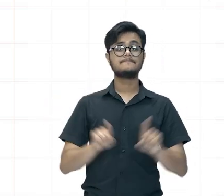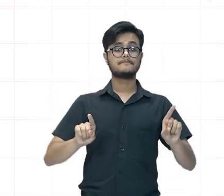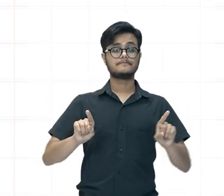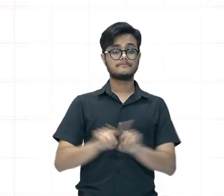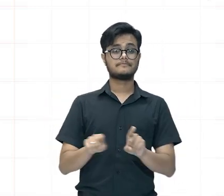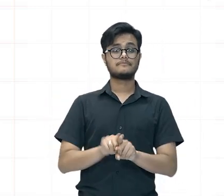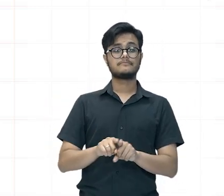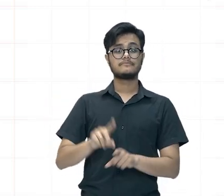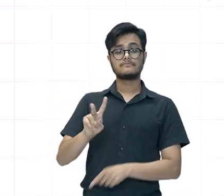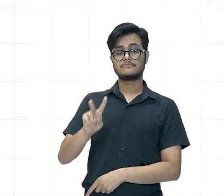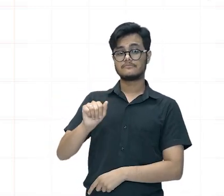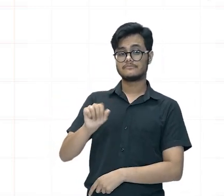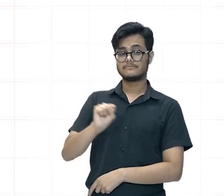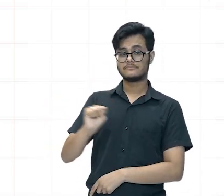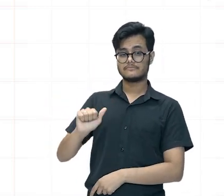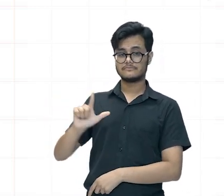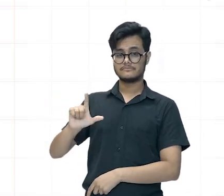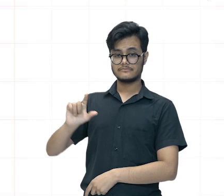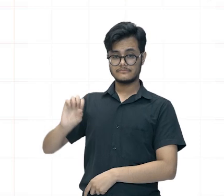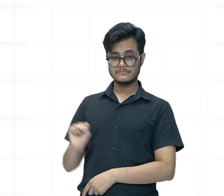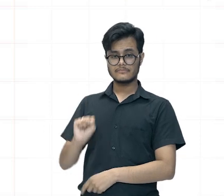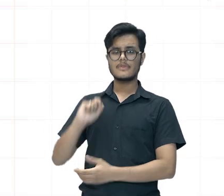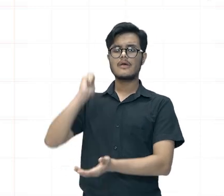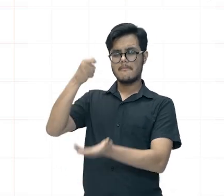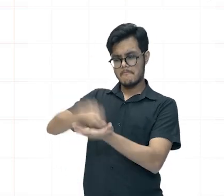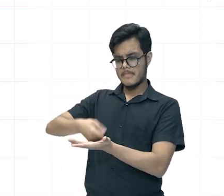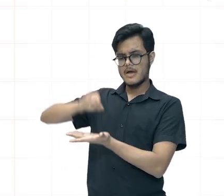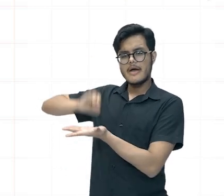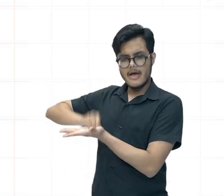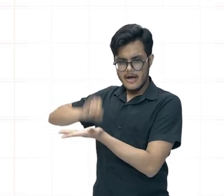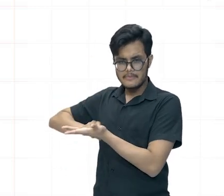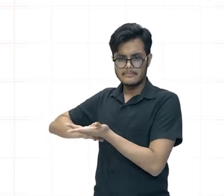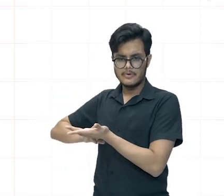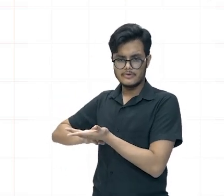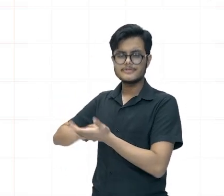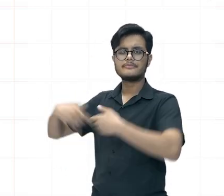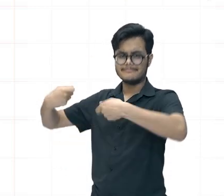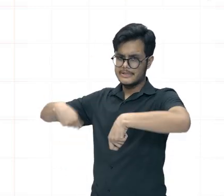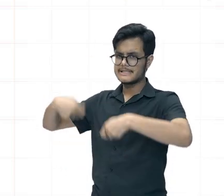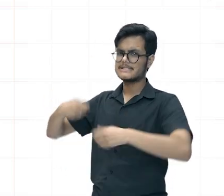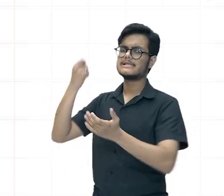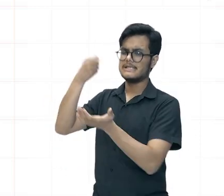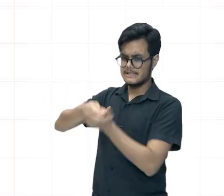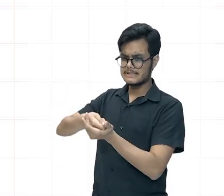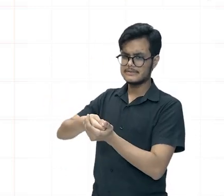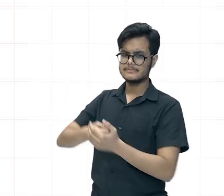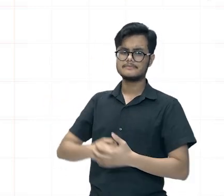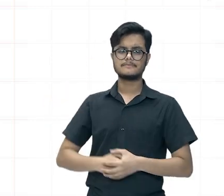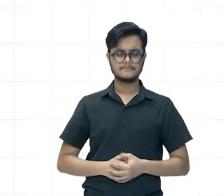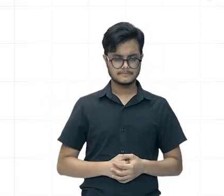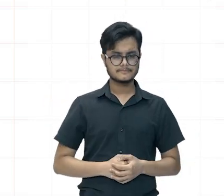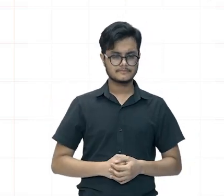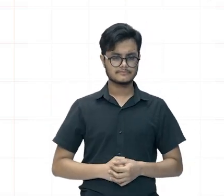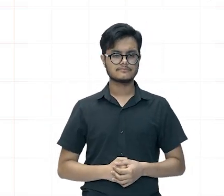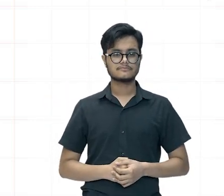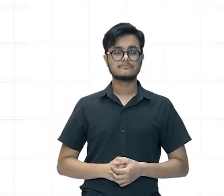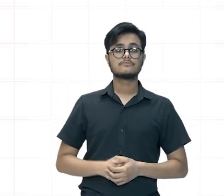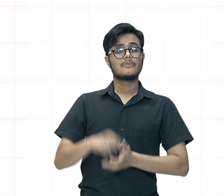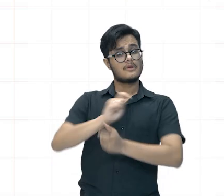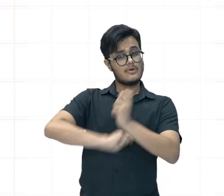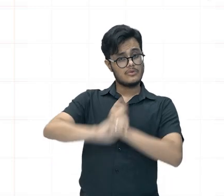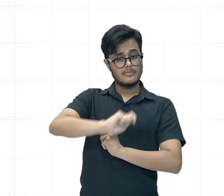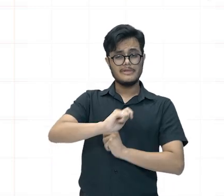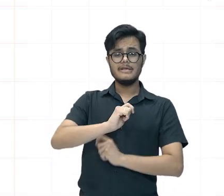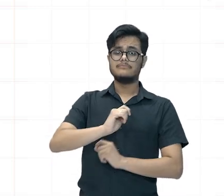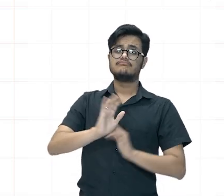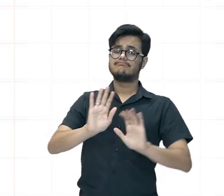feudo produzia a sua própria comida para que todos que morassem ali comessem. Comércio, ele era fraco. Olha só, o comércio, ele é